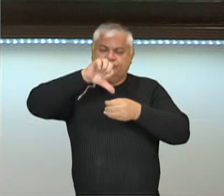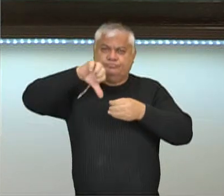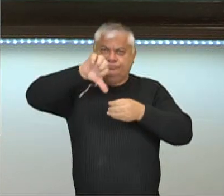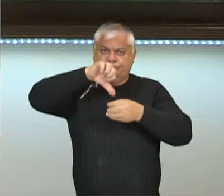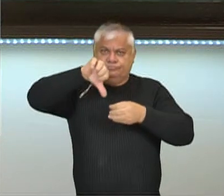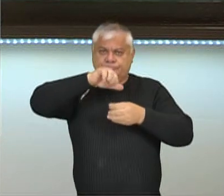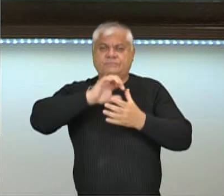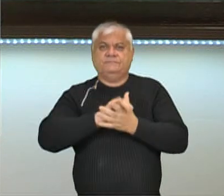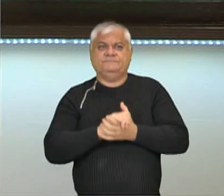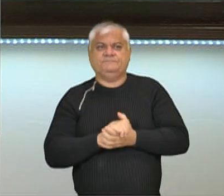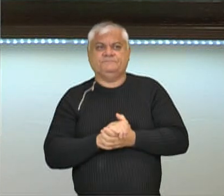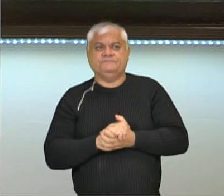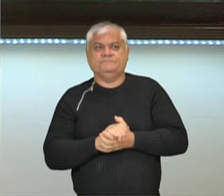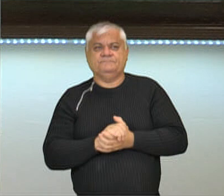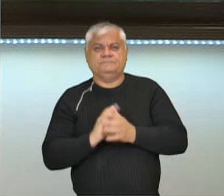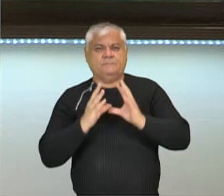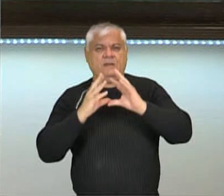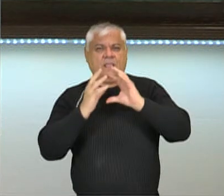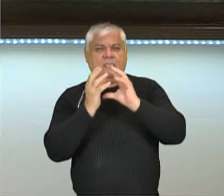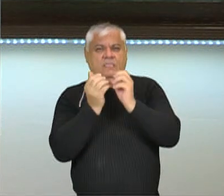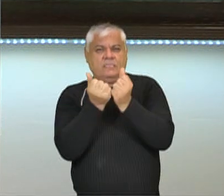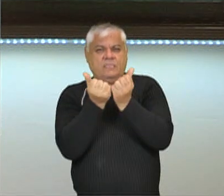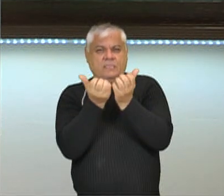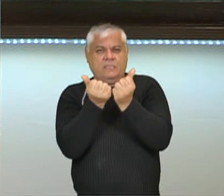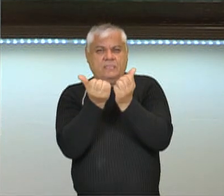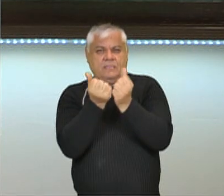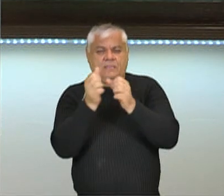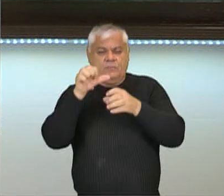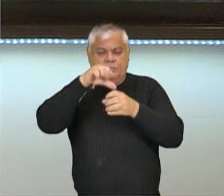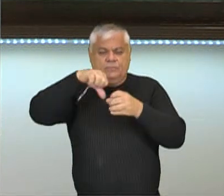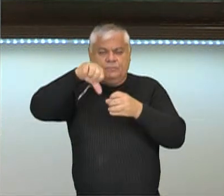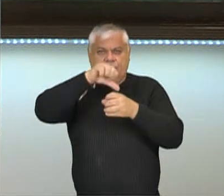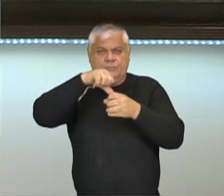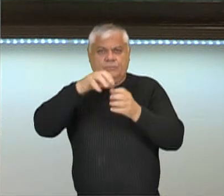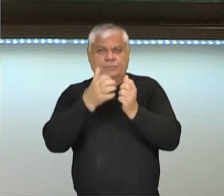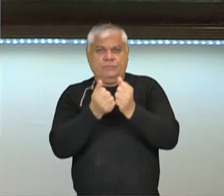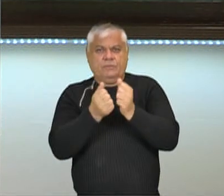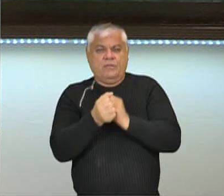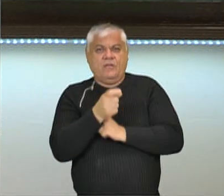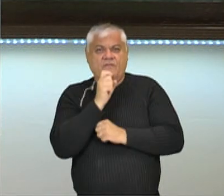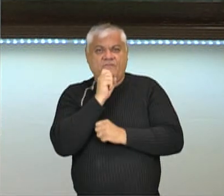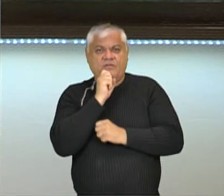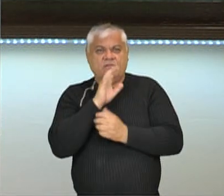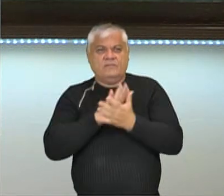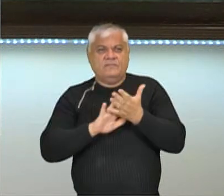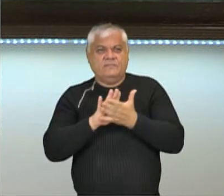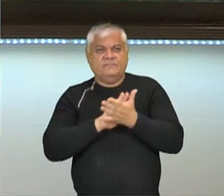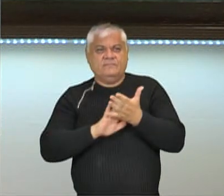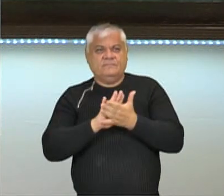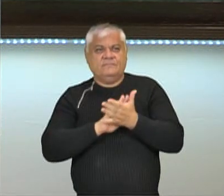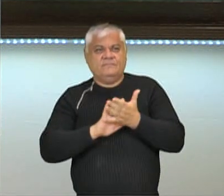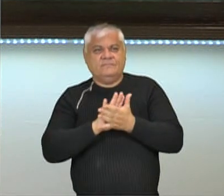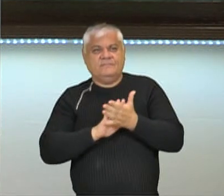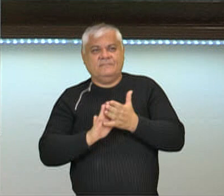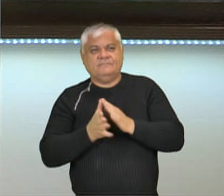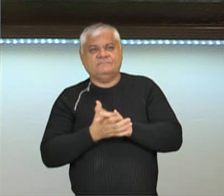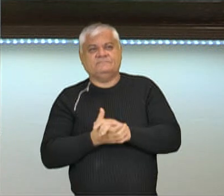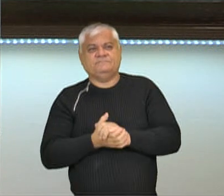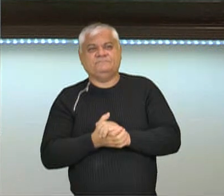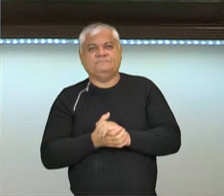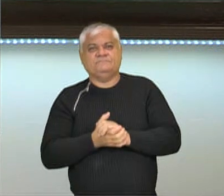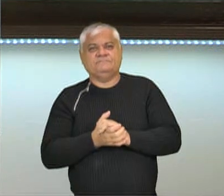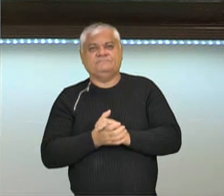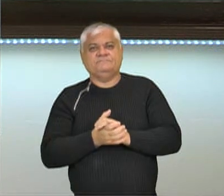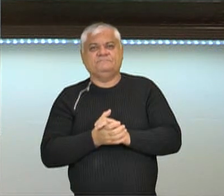umedecer ele, ainda bem que é um ser inanimado, né, não vai sentir frio. Que bom. Vamos umedecer, então,